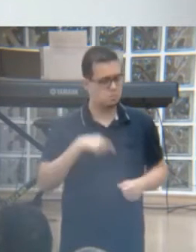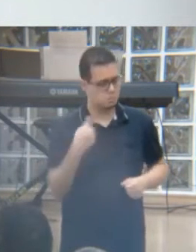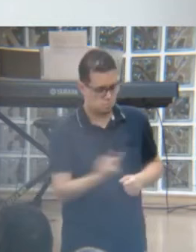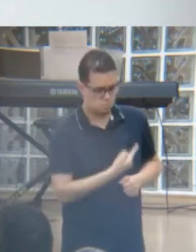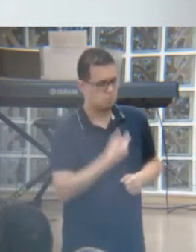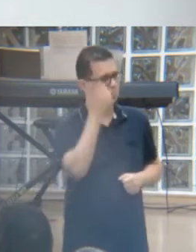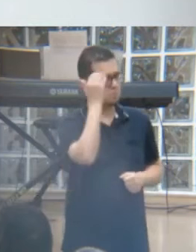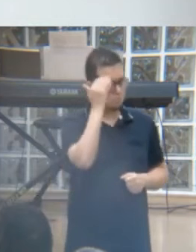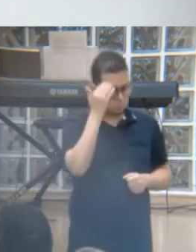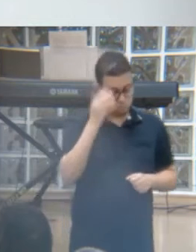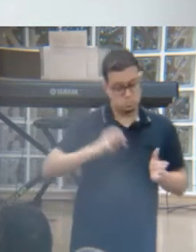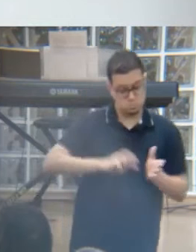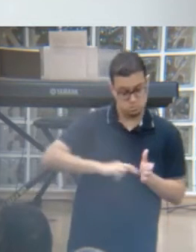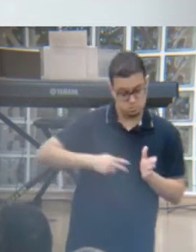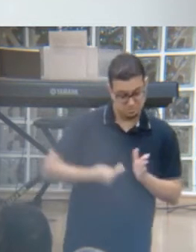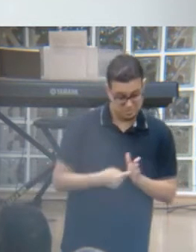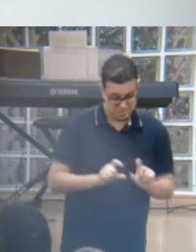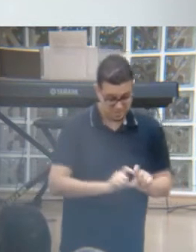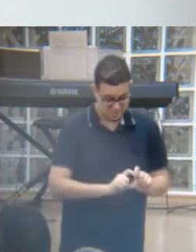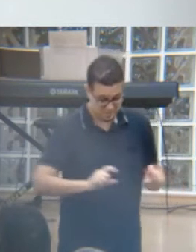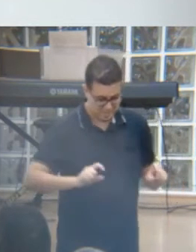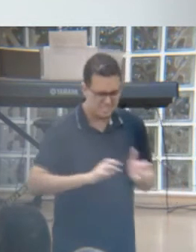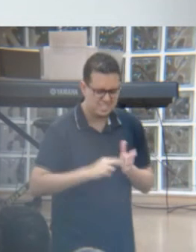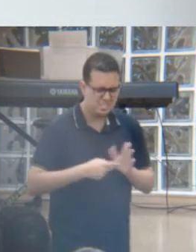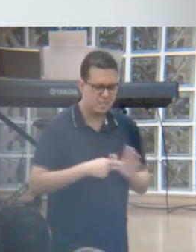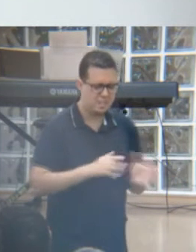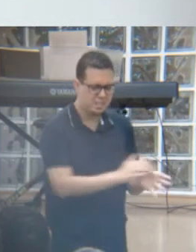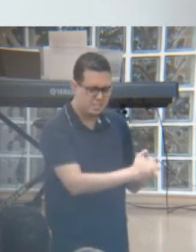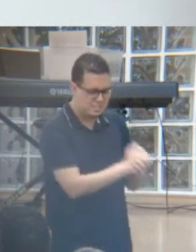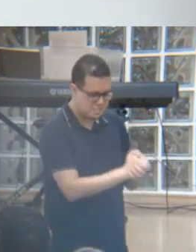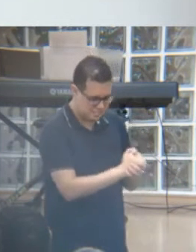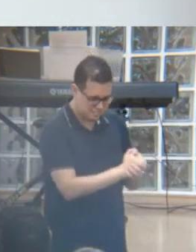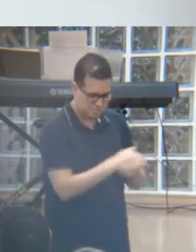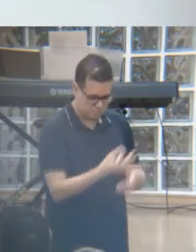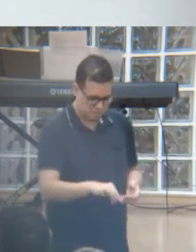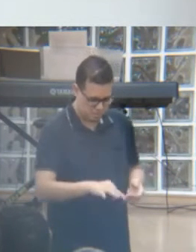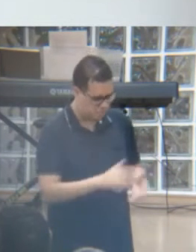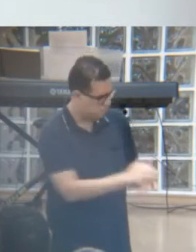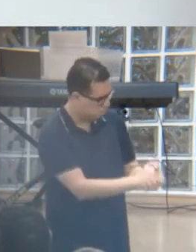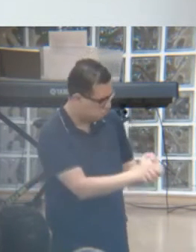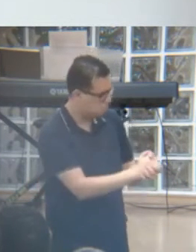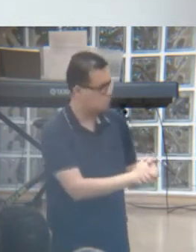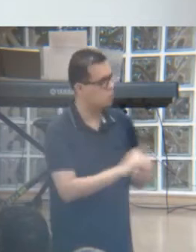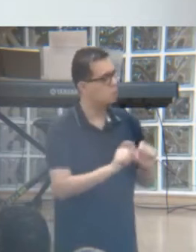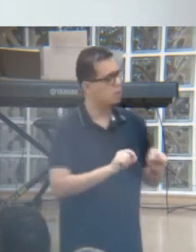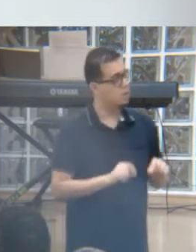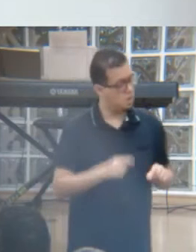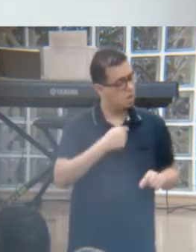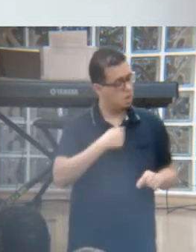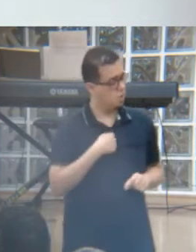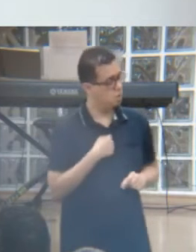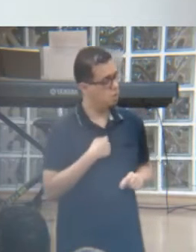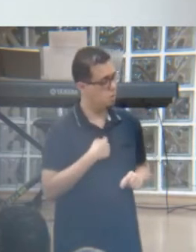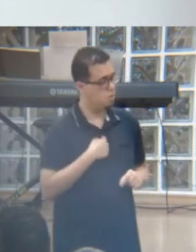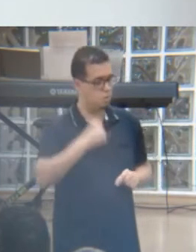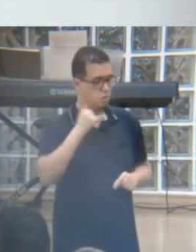saudação sentenciosa, onde ele está dizendo, Deus está vivo, eu estou aqui em nome do Deus